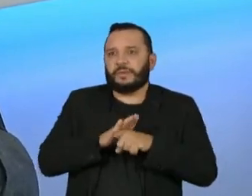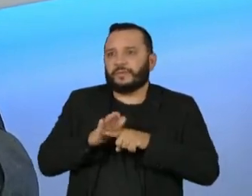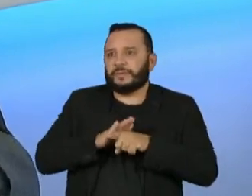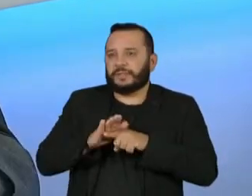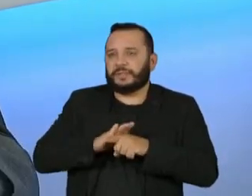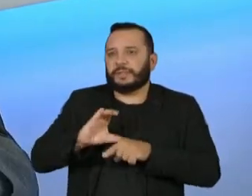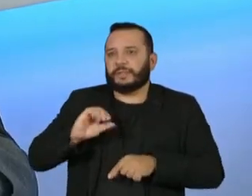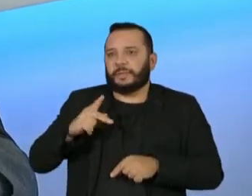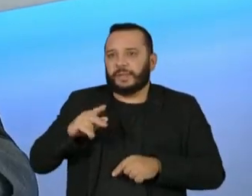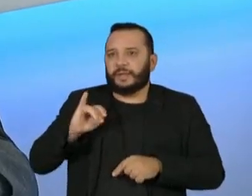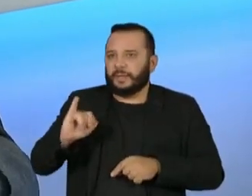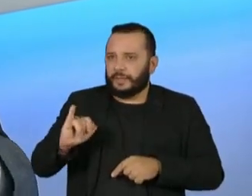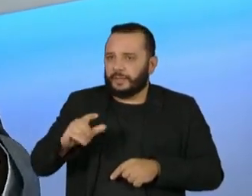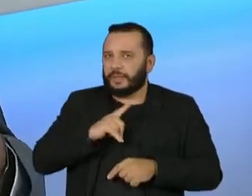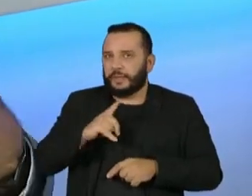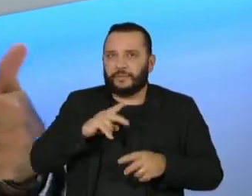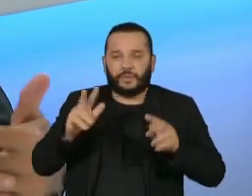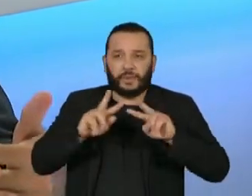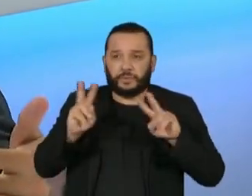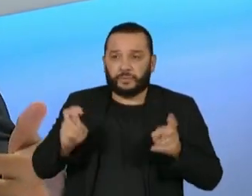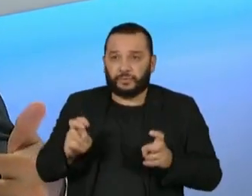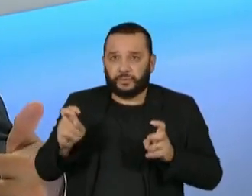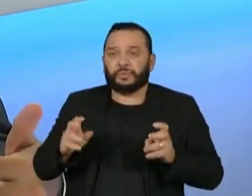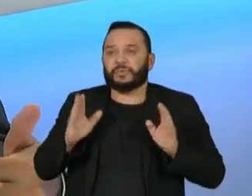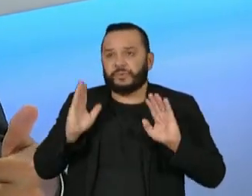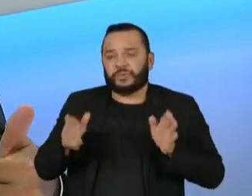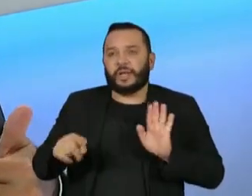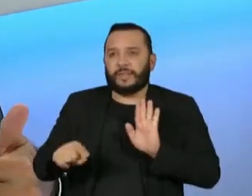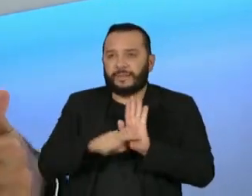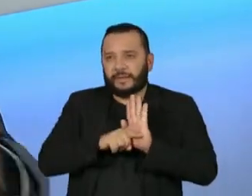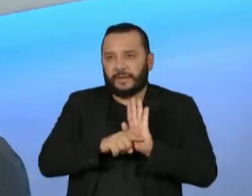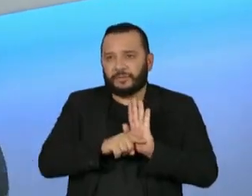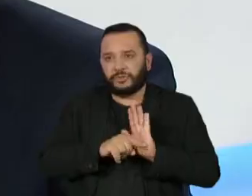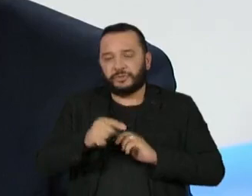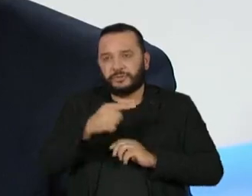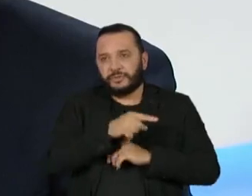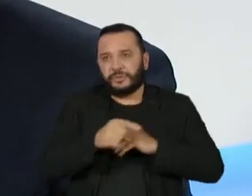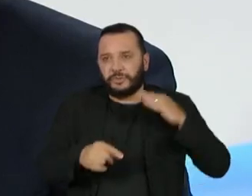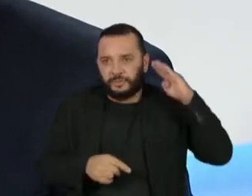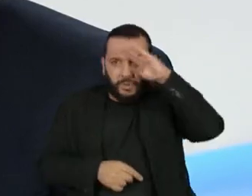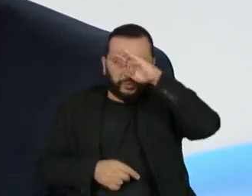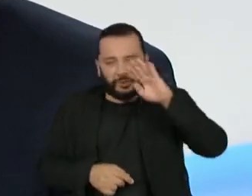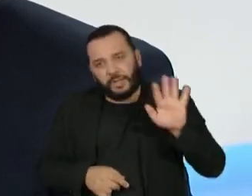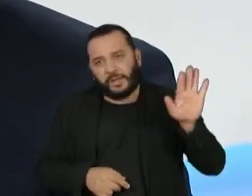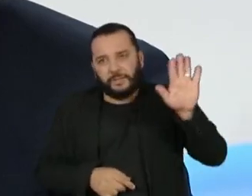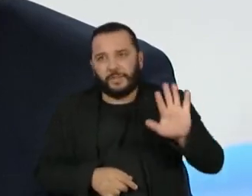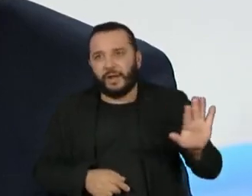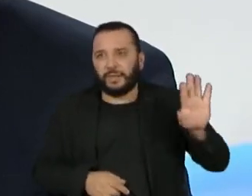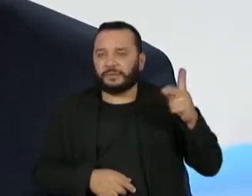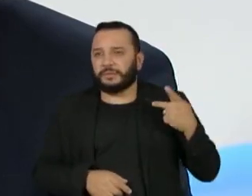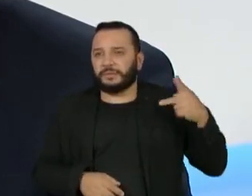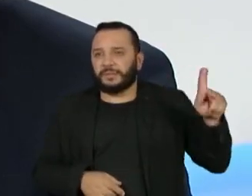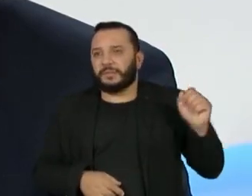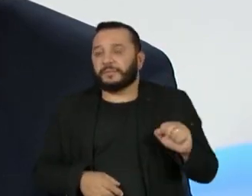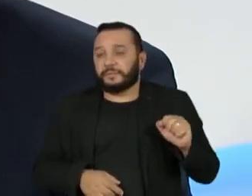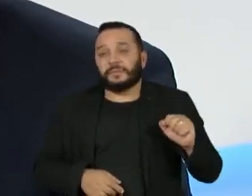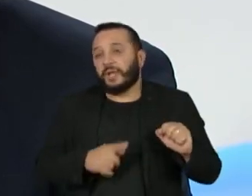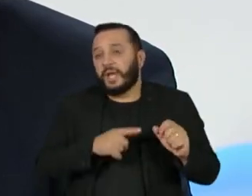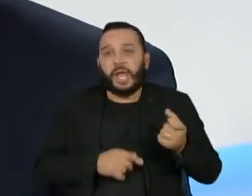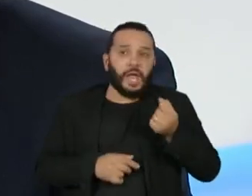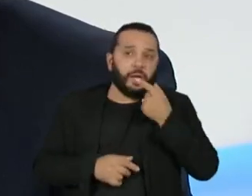foi um assunto extremamente explorado e muito negativo para o presidente, por mais que ele tivesse ali alguma